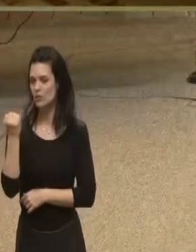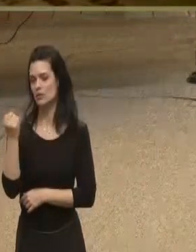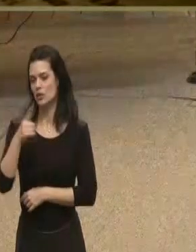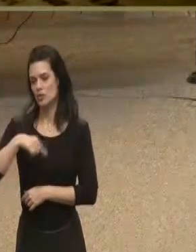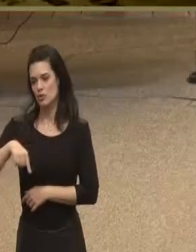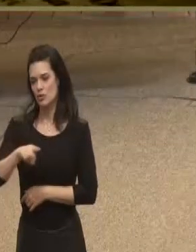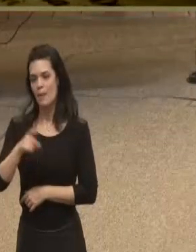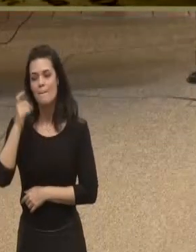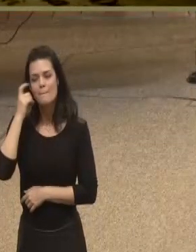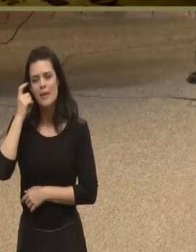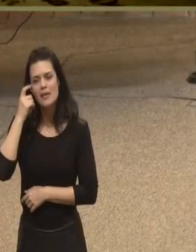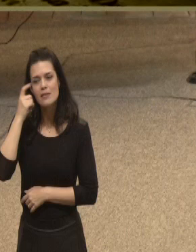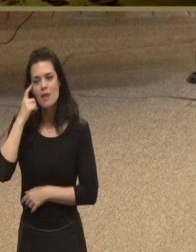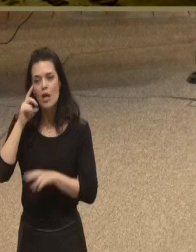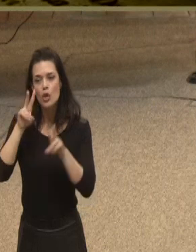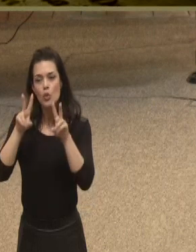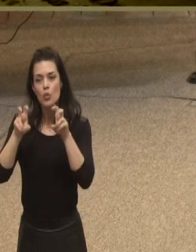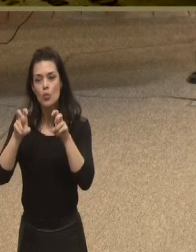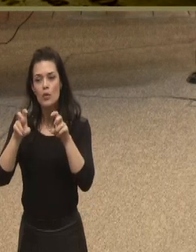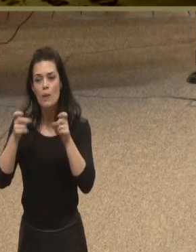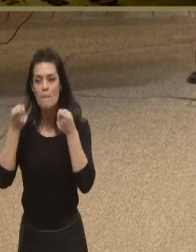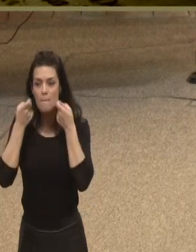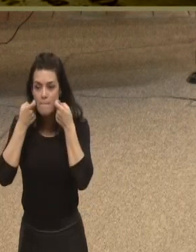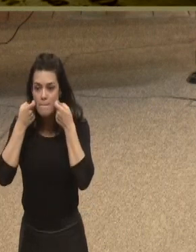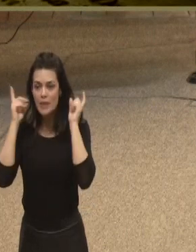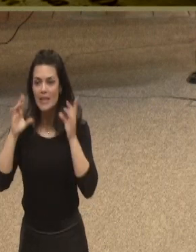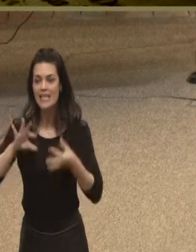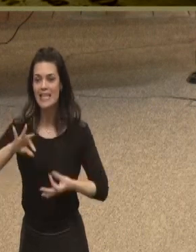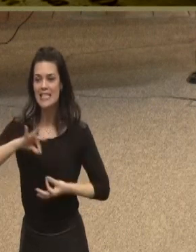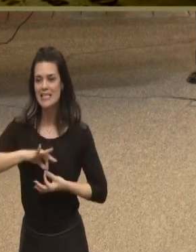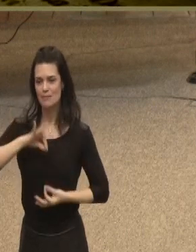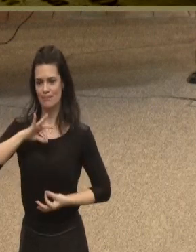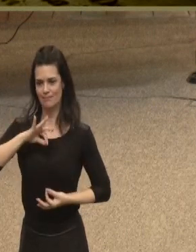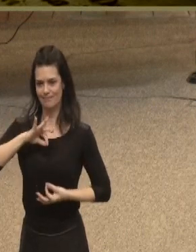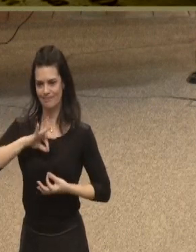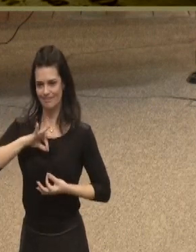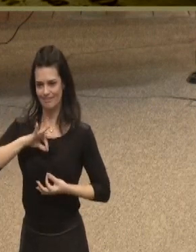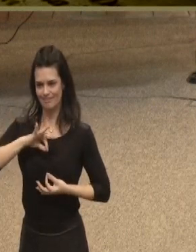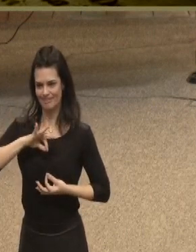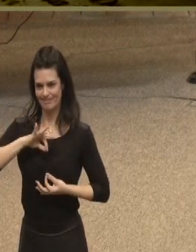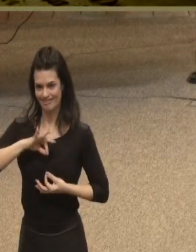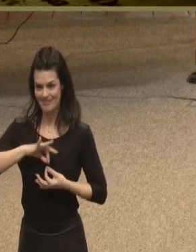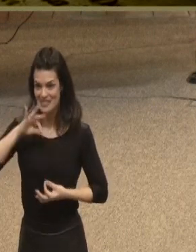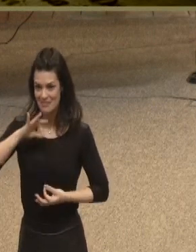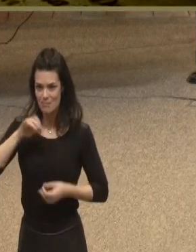de surdez, que é a surdez espiritual.